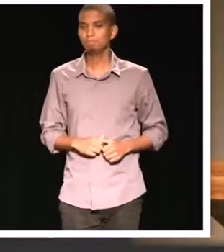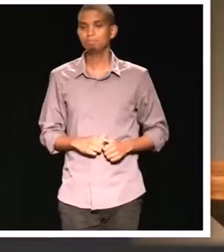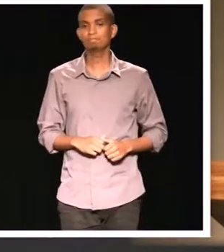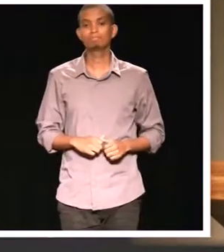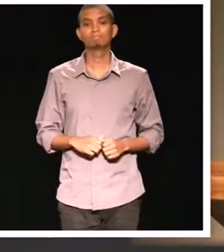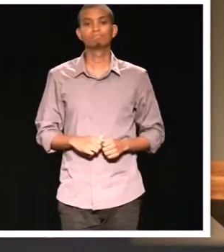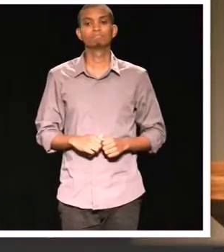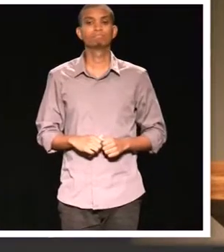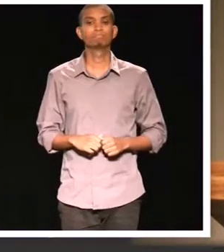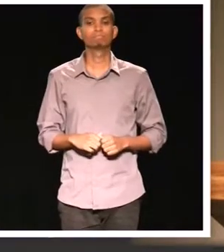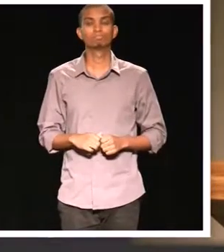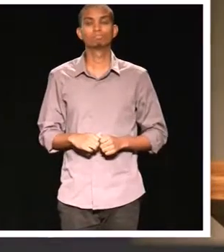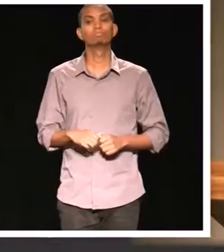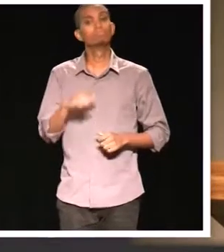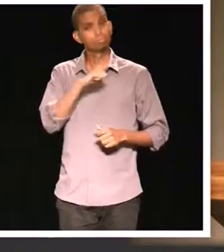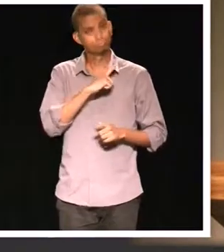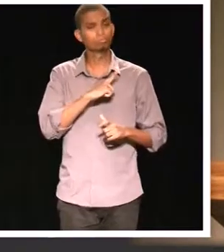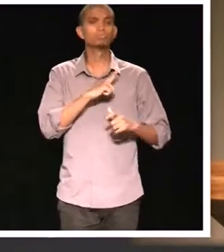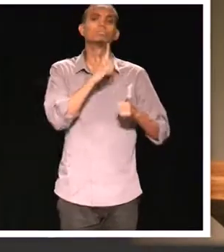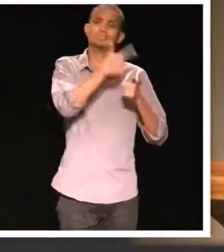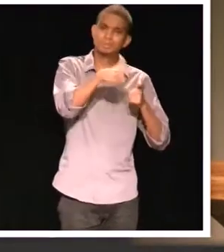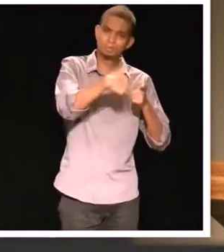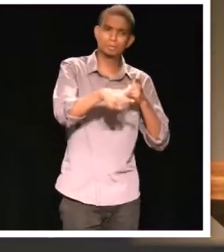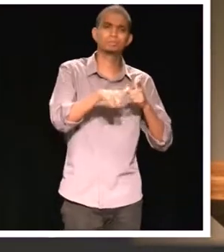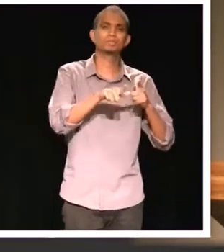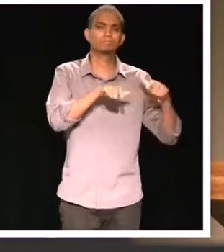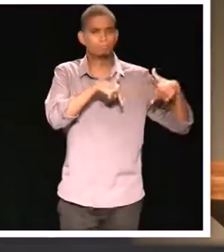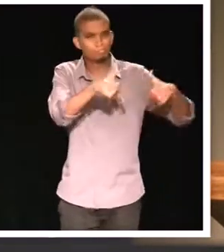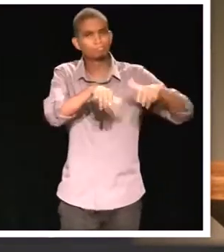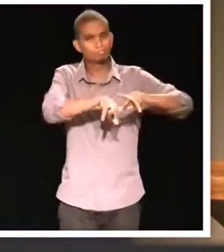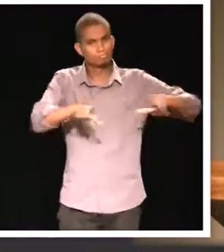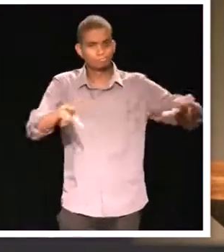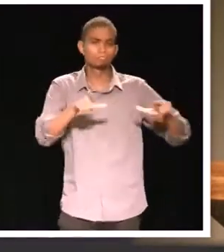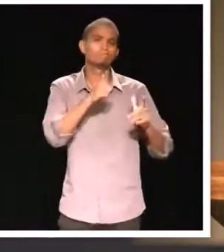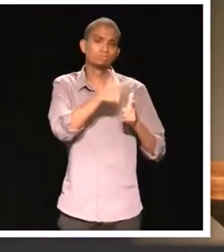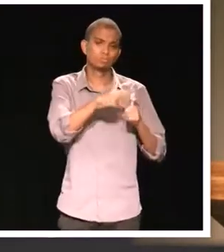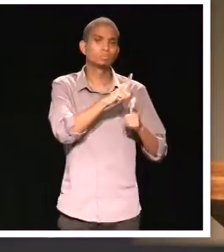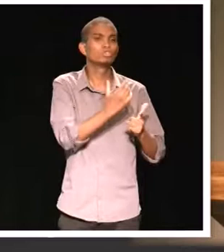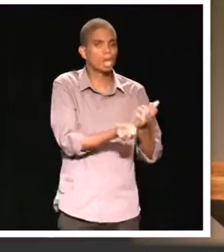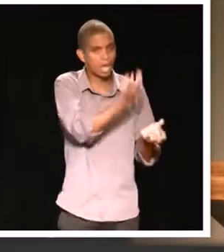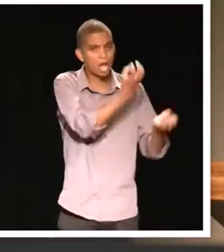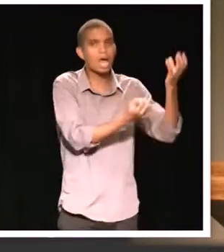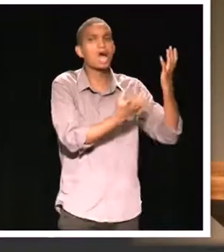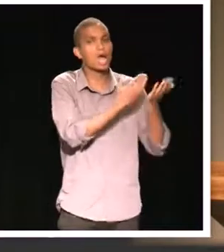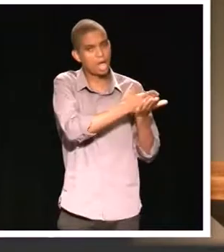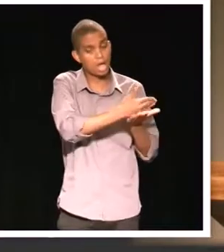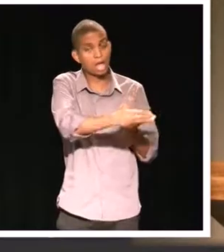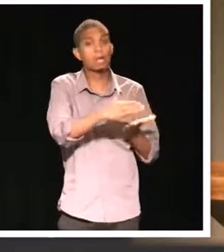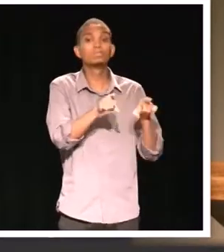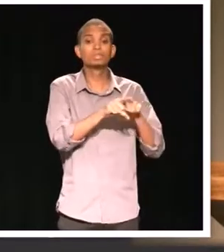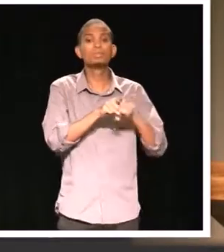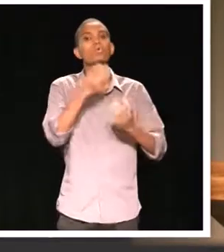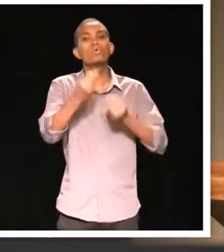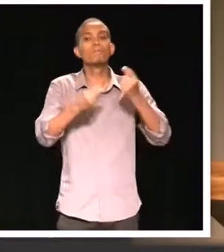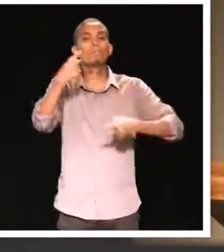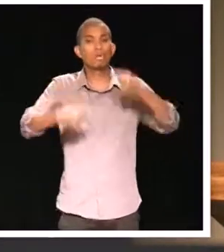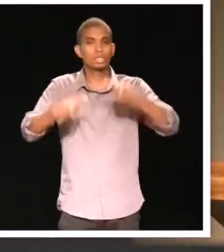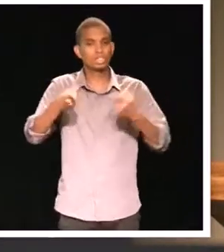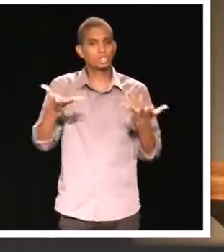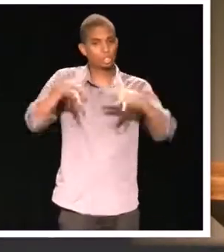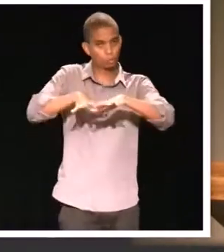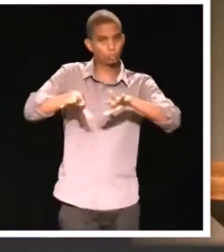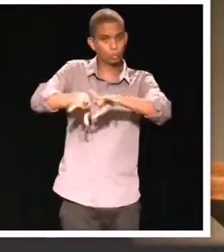São, apesar dos problemas de implementação que apareceram desde o início e as confusões no relacionamento com as políticas de